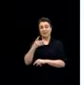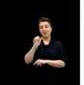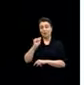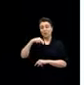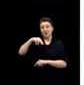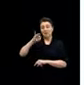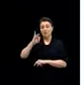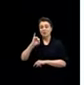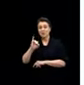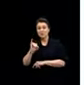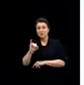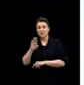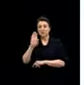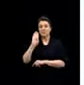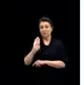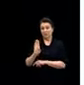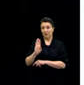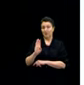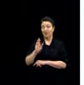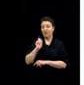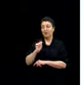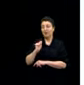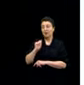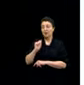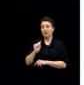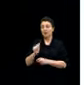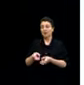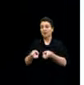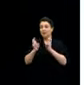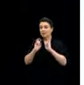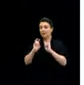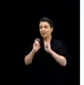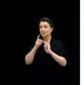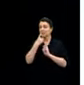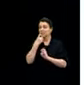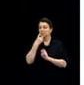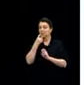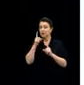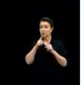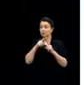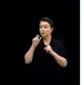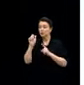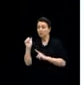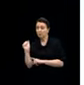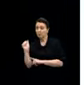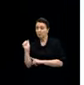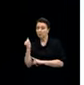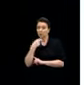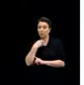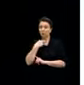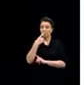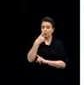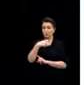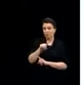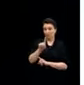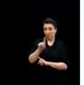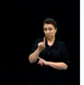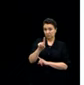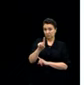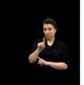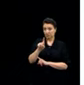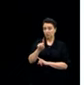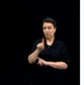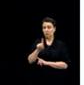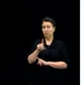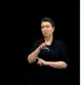anti-B. Só podendo receber, então, sangue de pessoas do tipo A ou O. Não podem receber de pessoas do